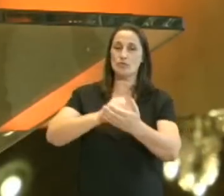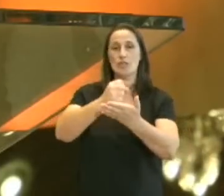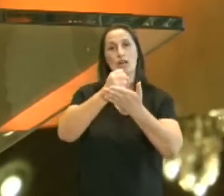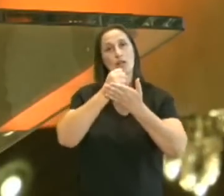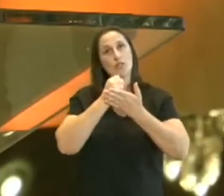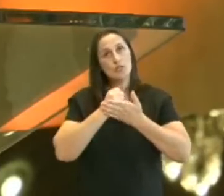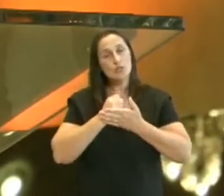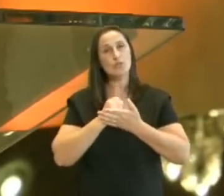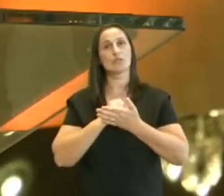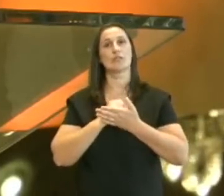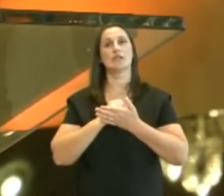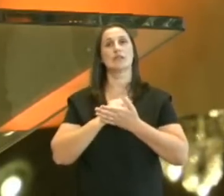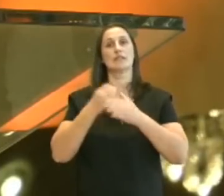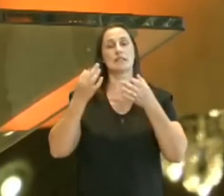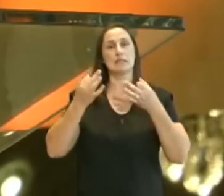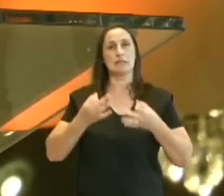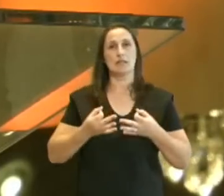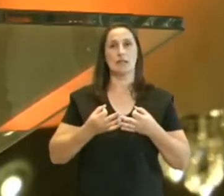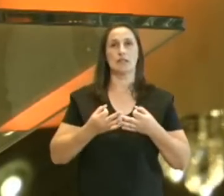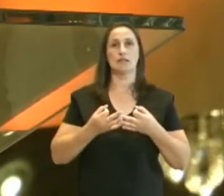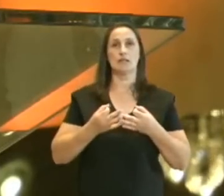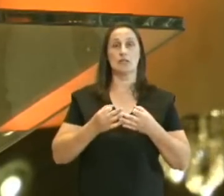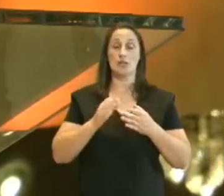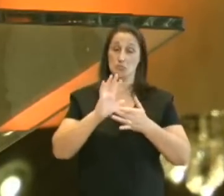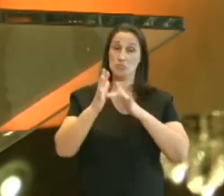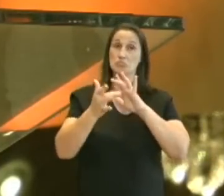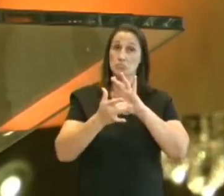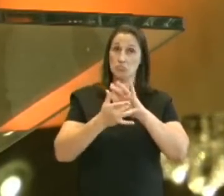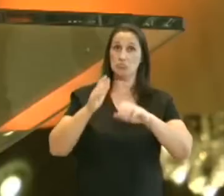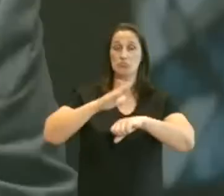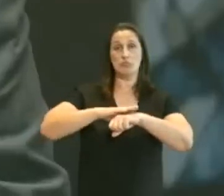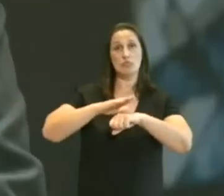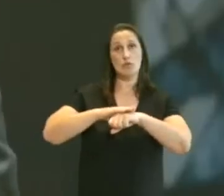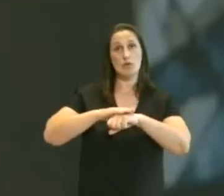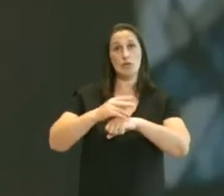mão estendida, e foi justamente isso que Jesus fez.